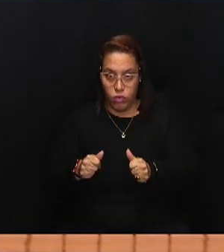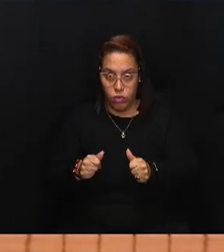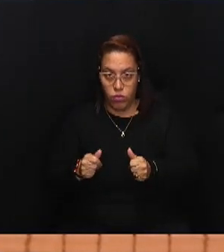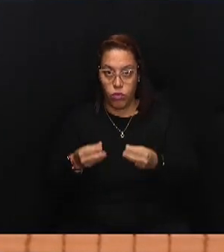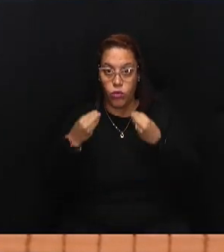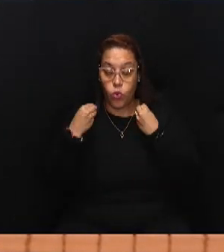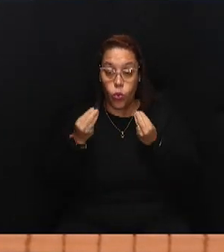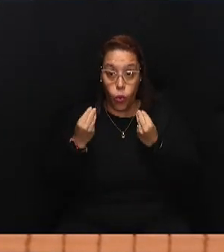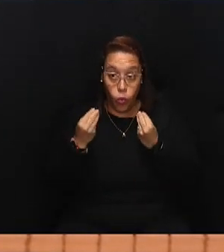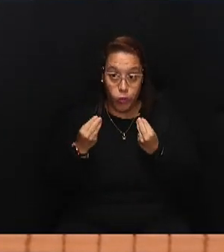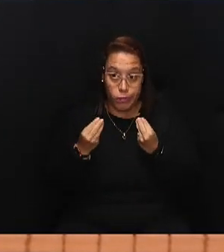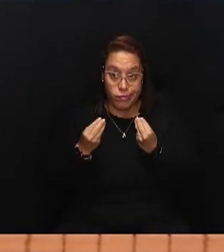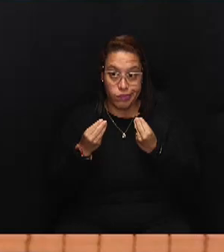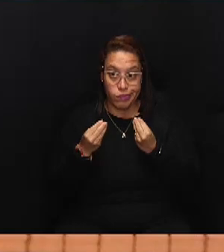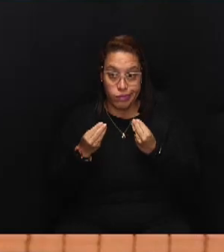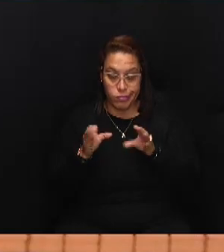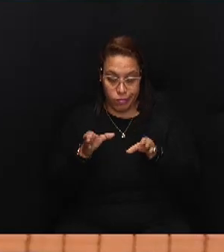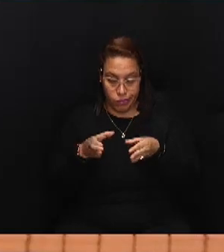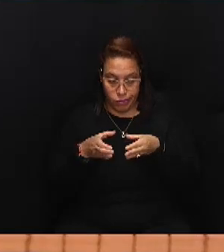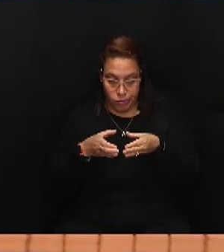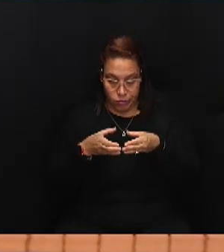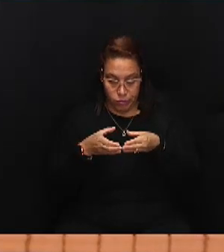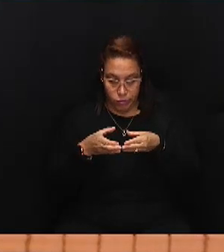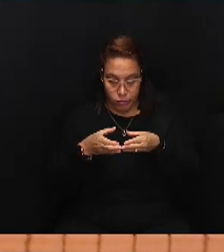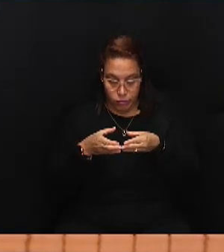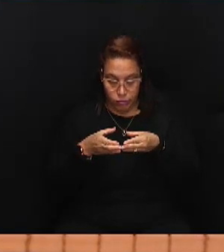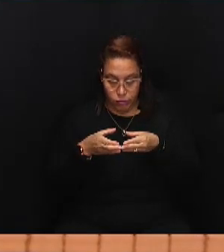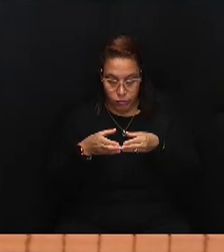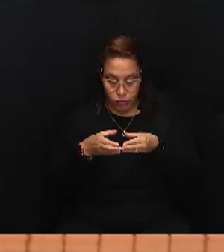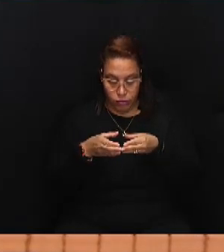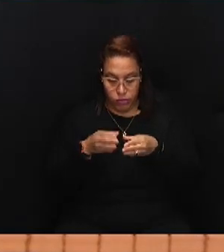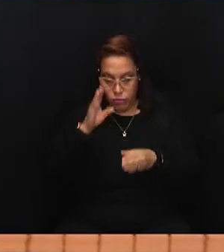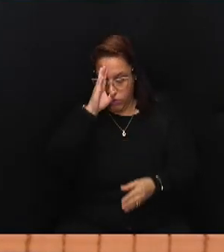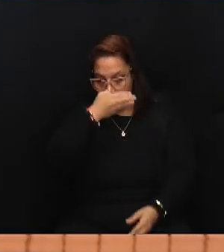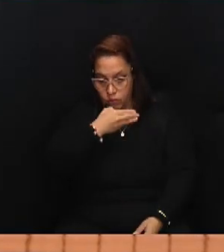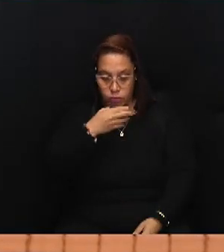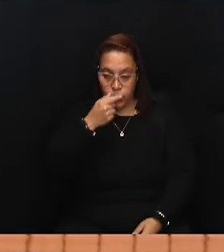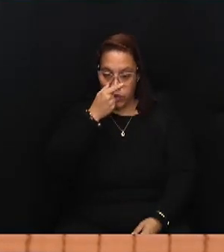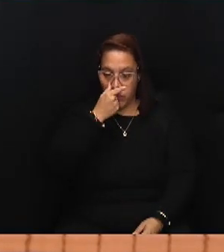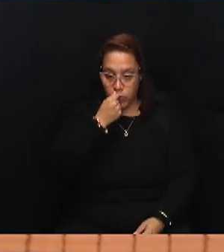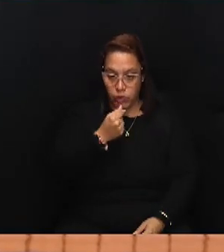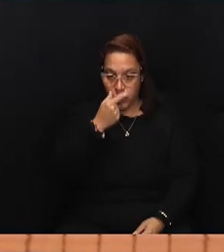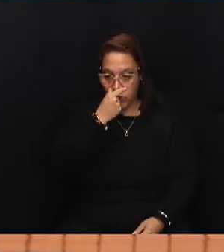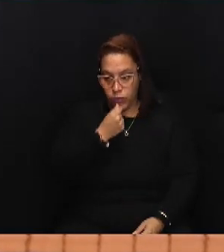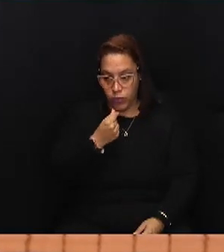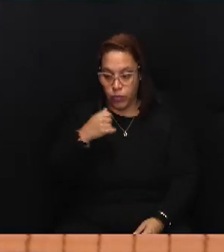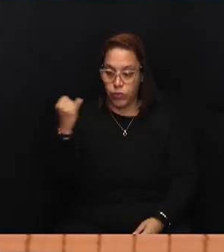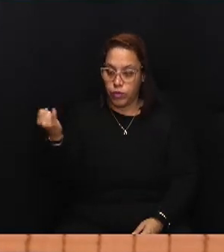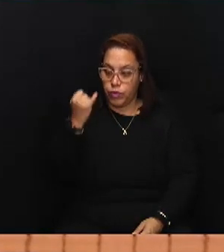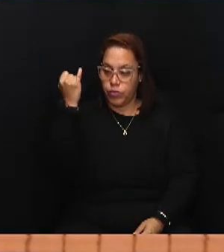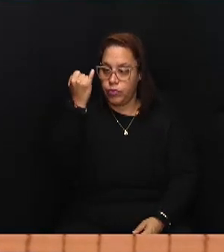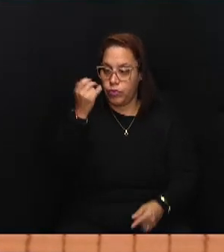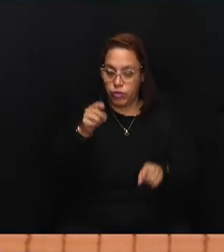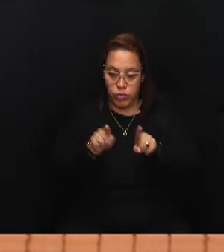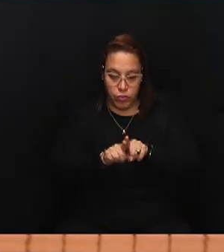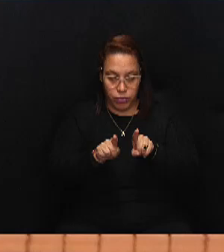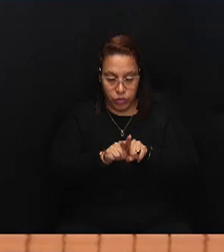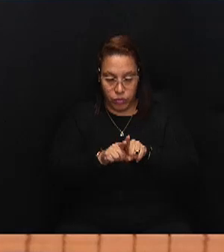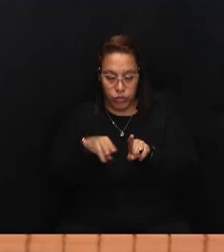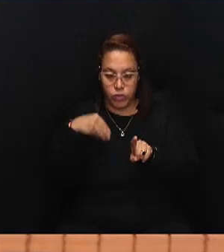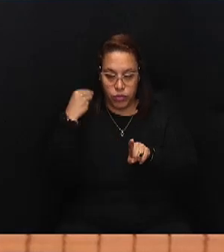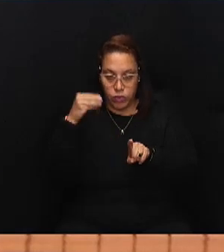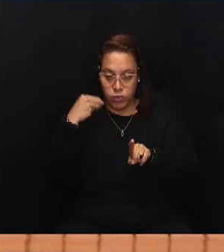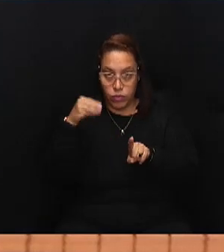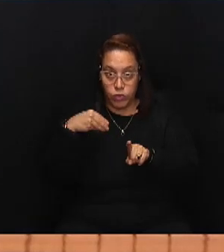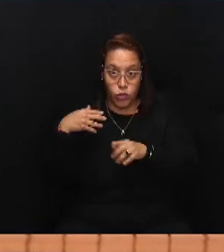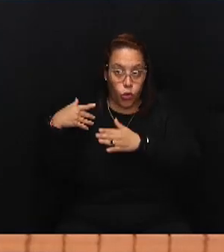sendo essa comissão, está sendo transmitida, o Iabico, o Roberto Alves, são pessoas aqui muito importantes também, né? A experiência que vocês carregam,